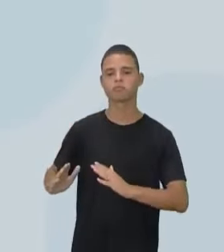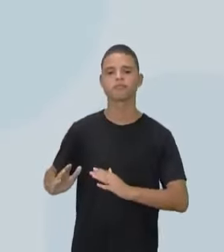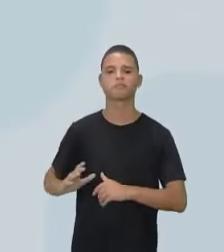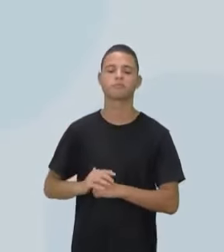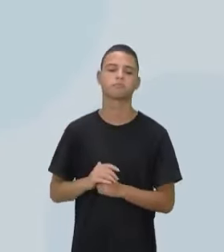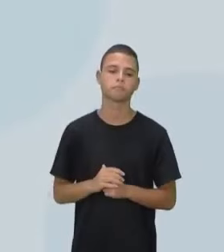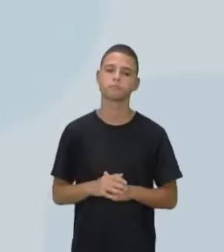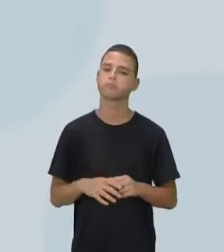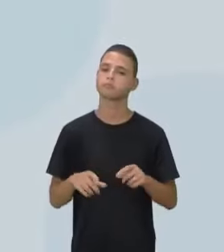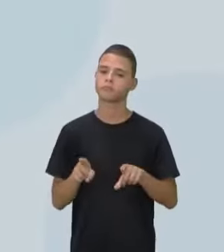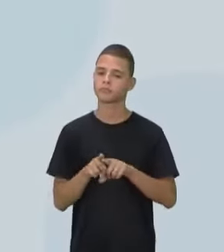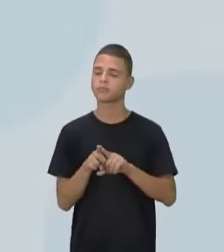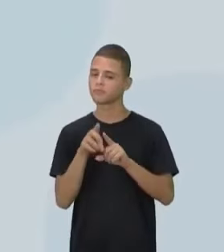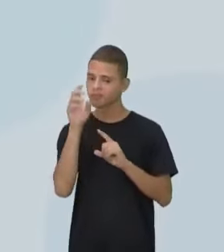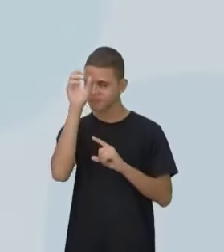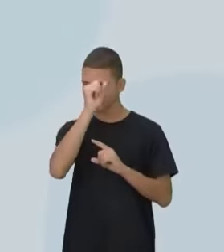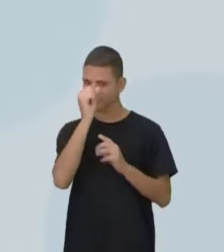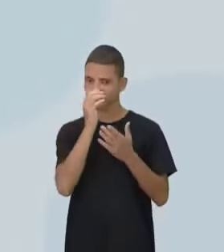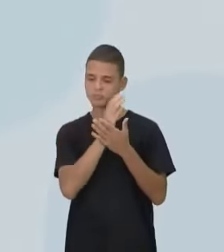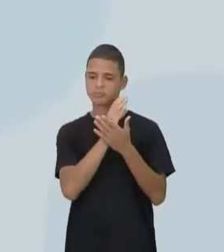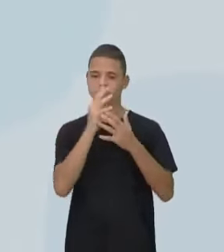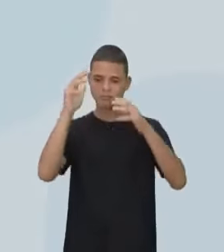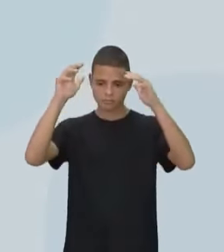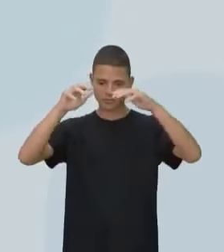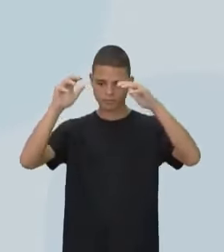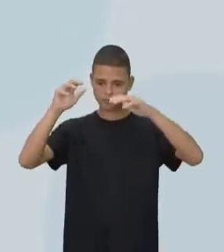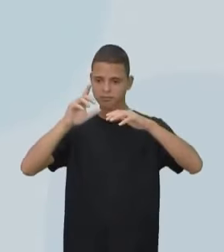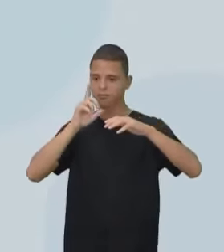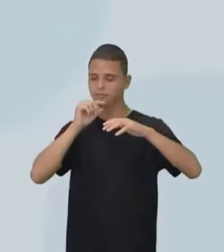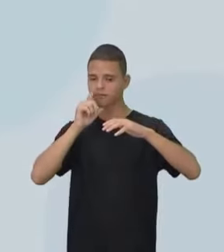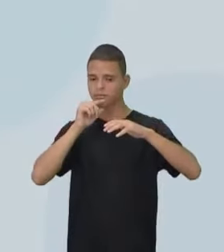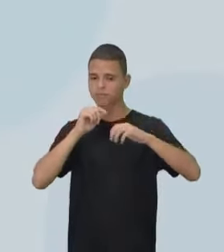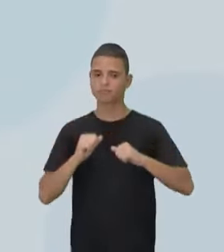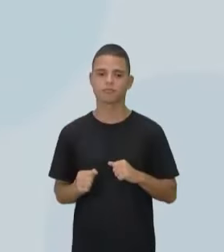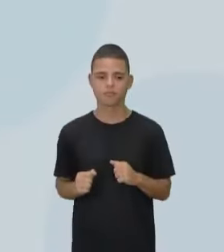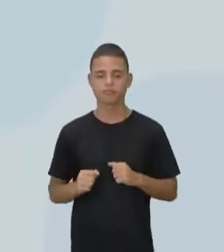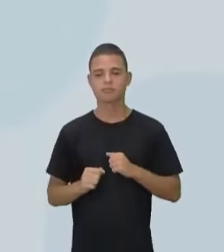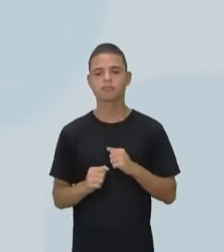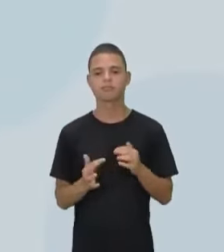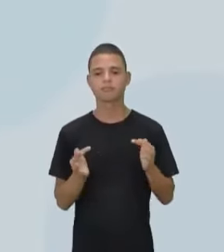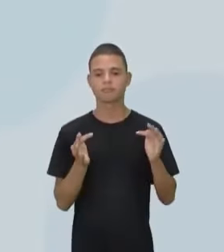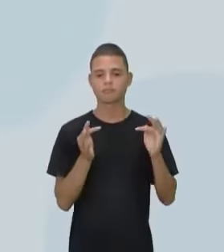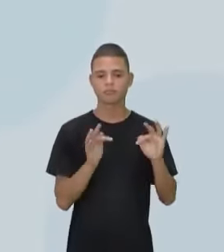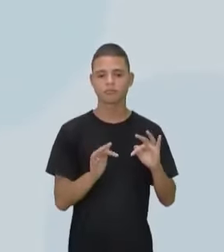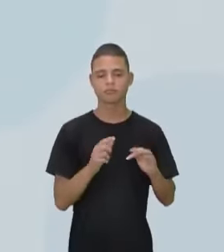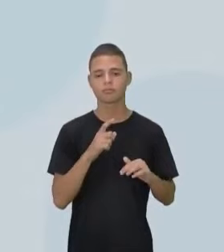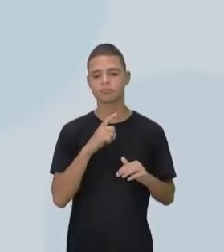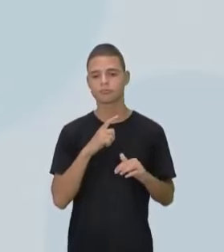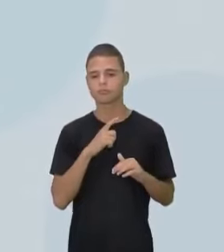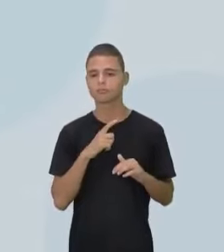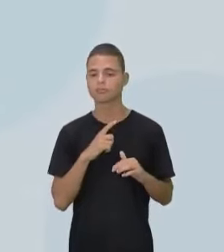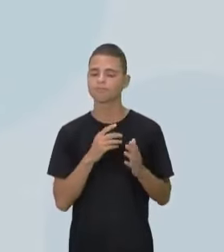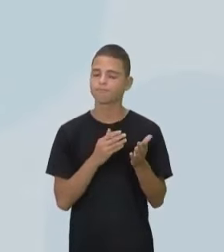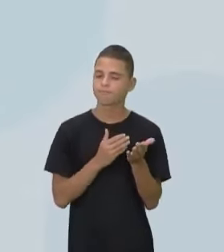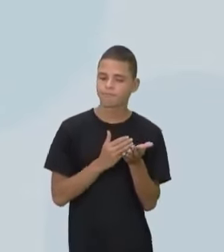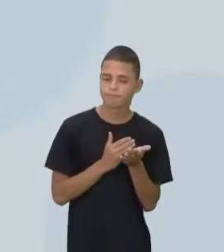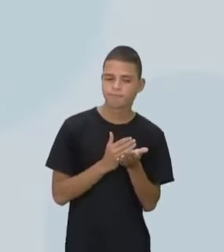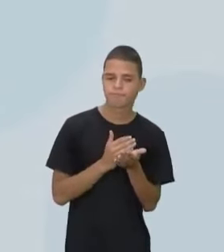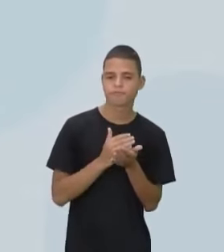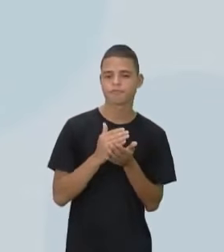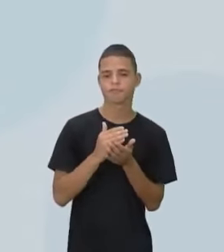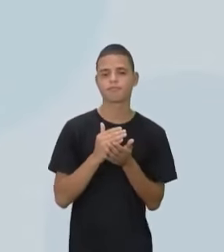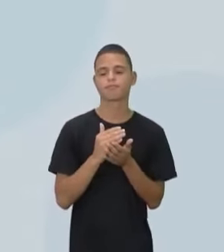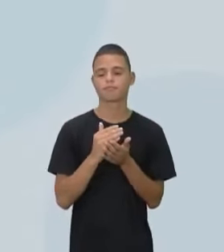pouquinho sobre os eventos meteorológicos e os hidrológicos. Depois a gente fecha com um en passant muito por cima, assim,